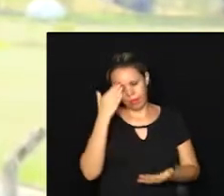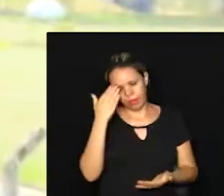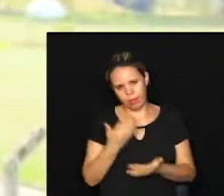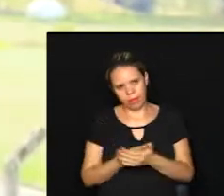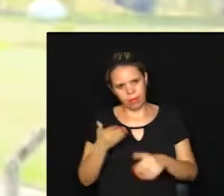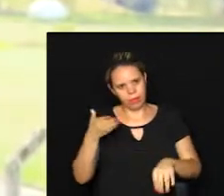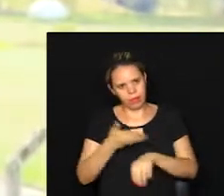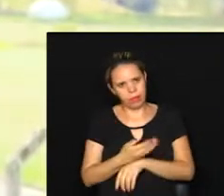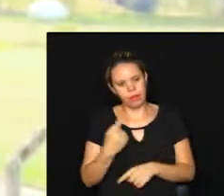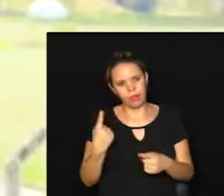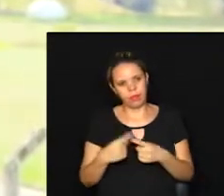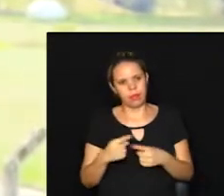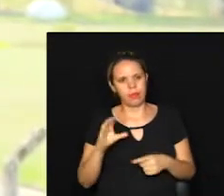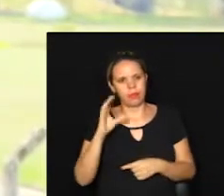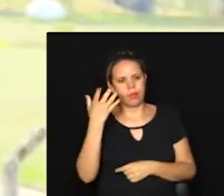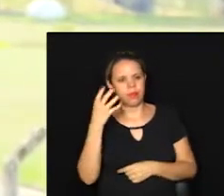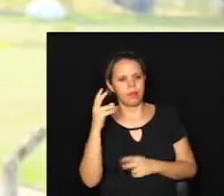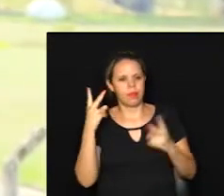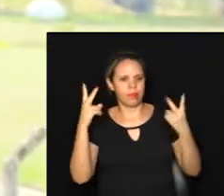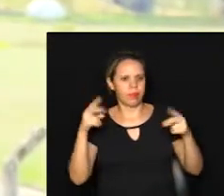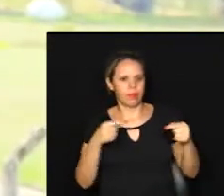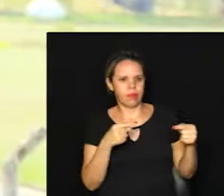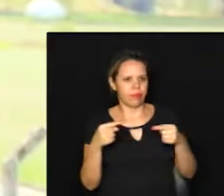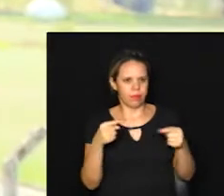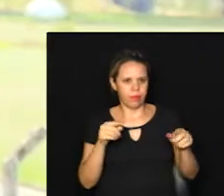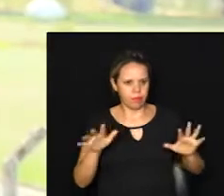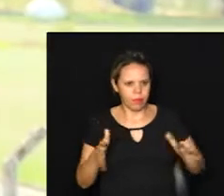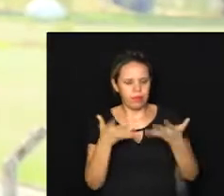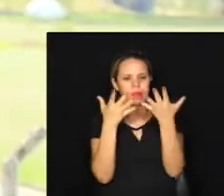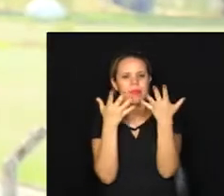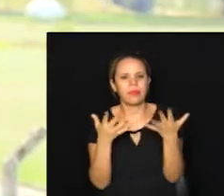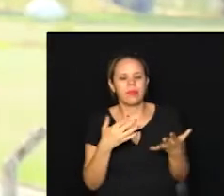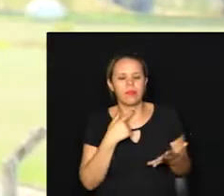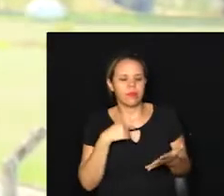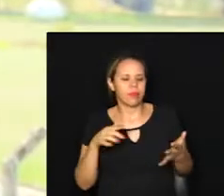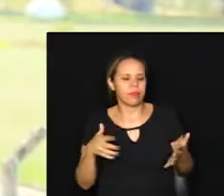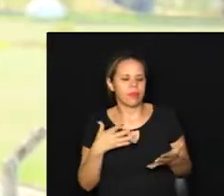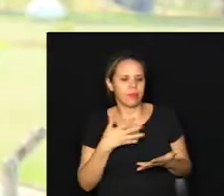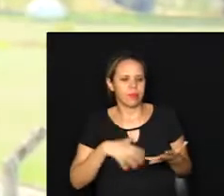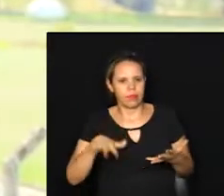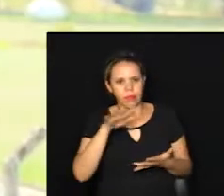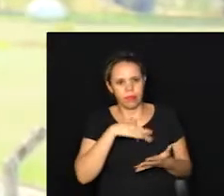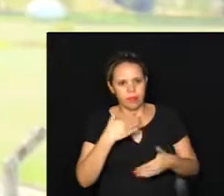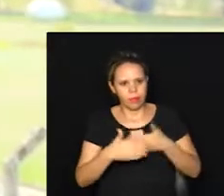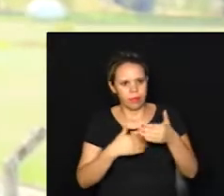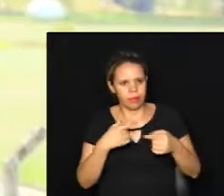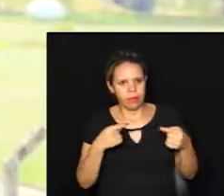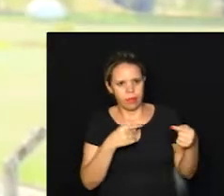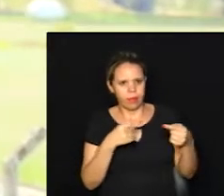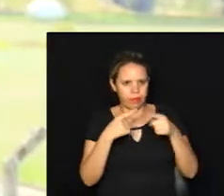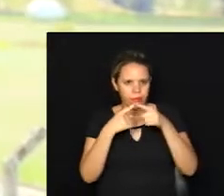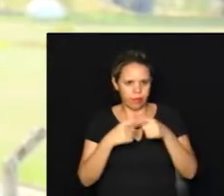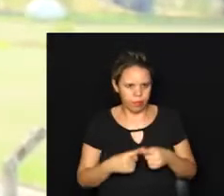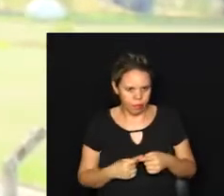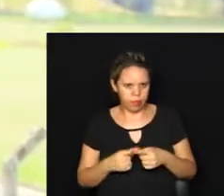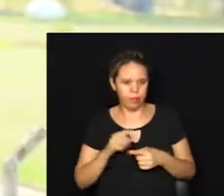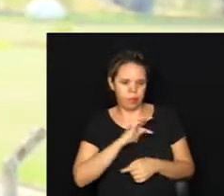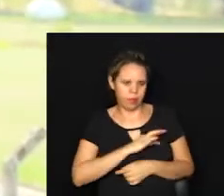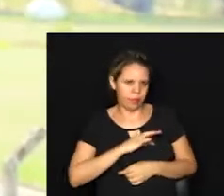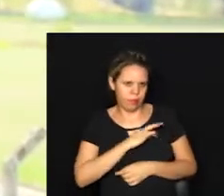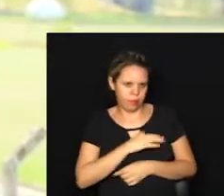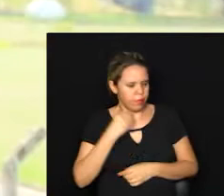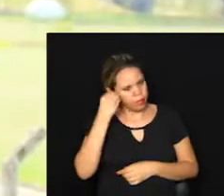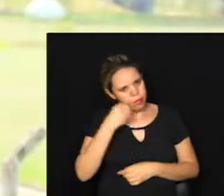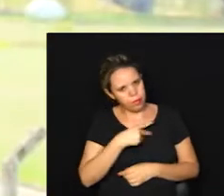acesso porque, de repente, uma vitória num derby dá uma motivação, dá um ânimo geral aí para a sequência do campeonato, né? Tecnicamente, o